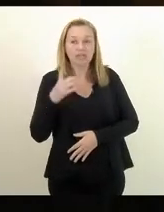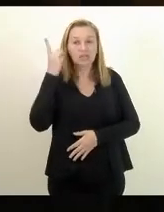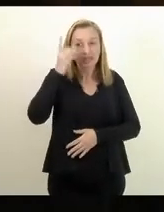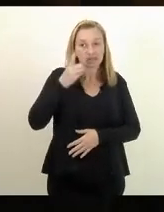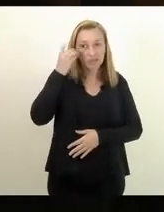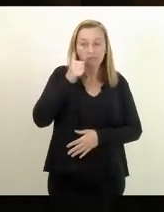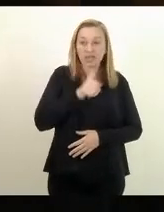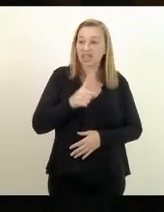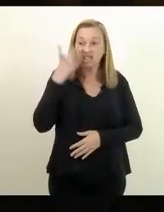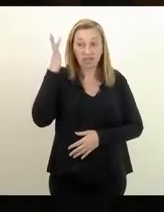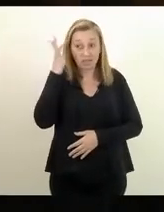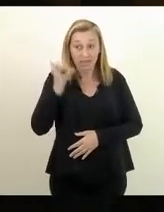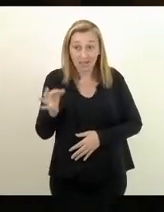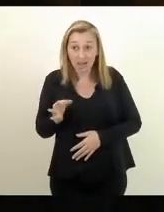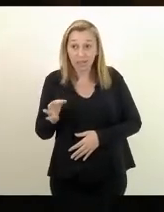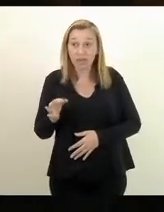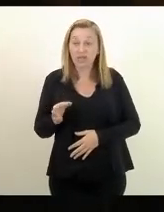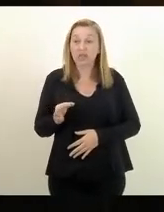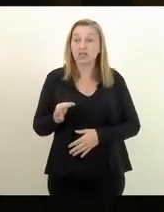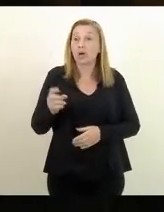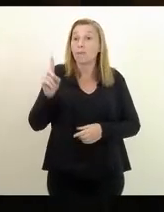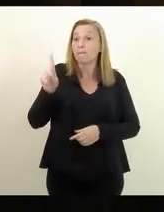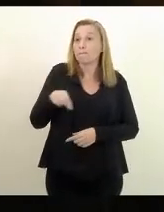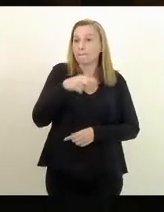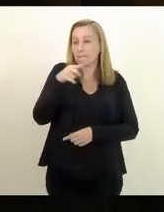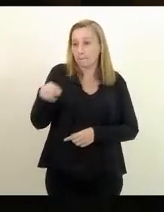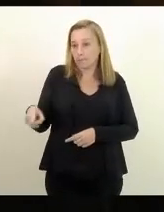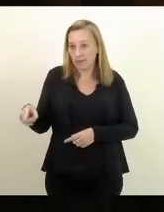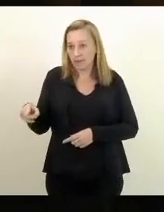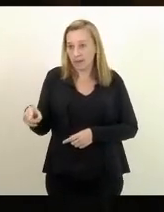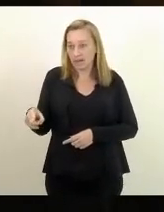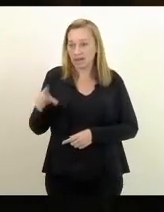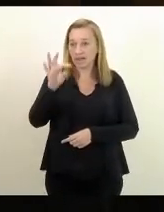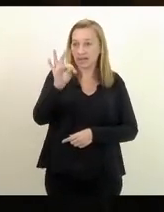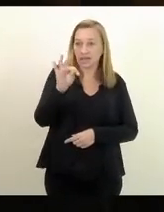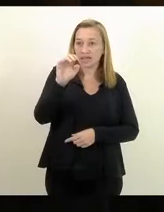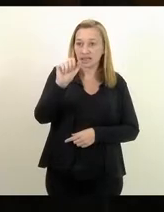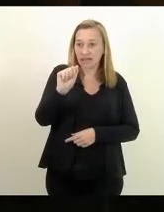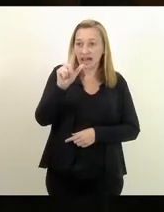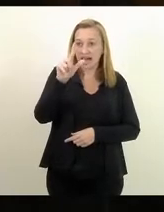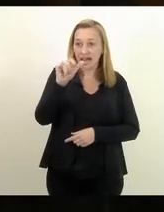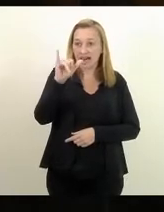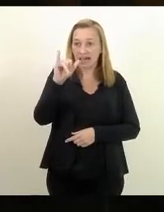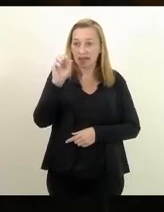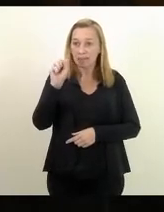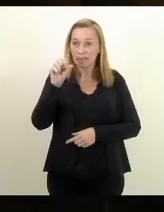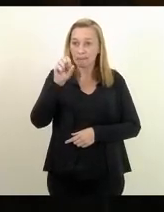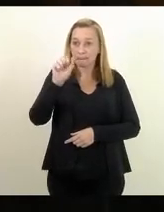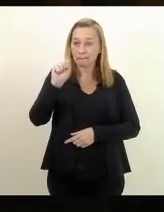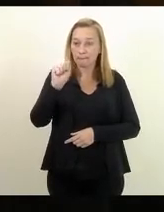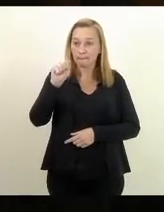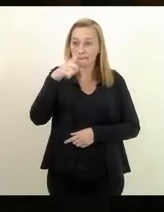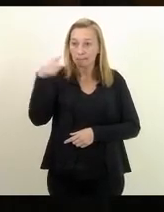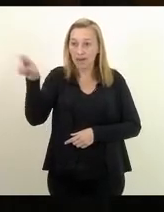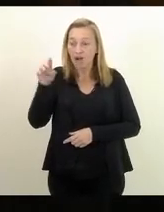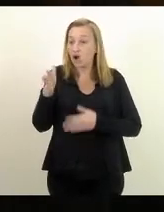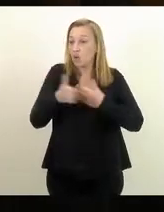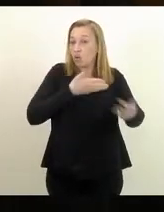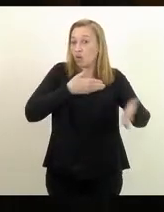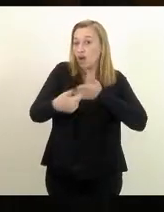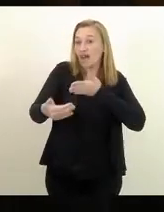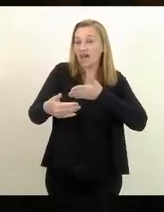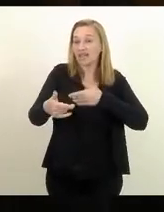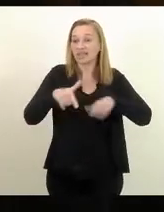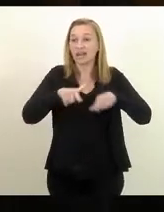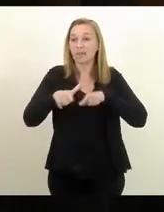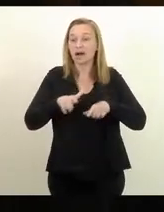são proibidas pelo Talibã de qualquer trabalho feminino fora